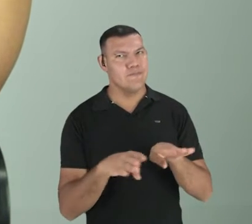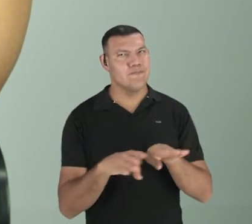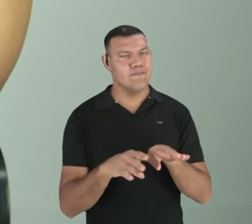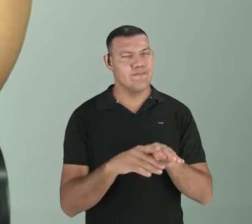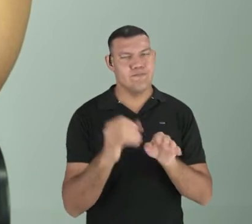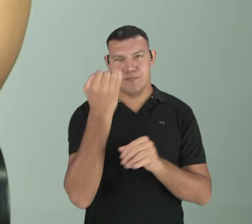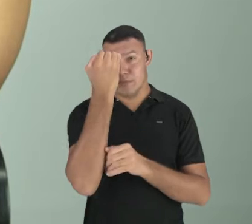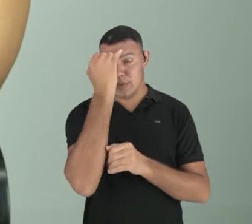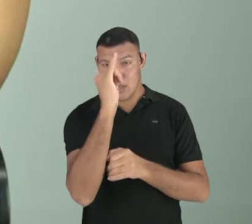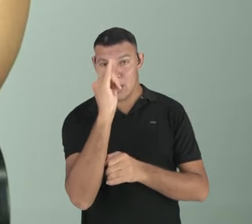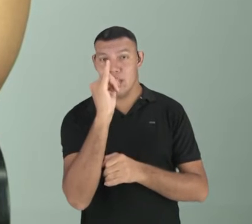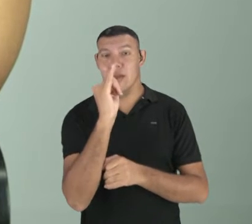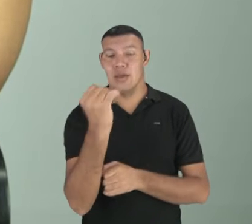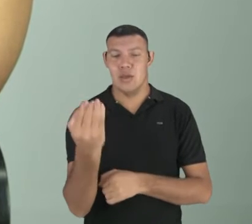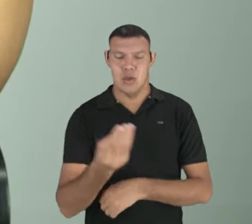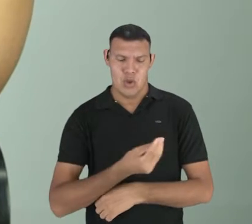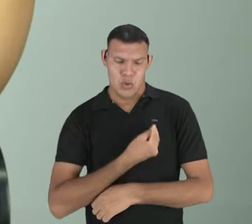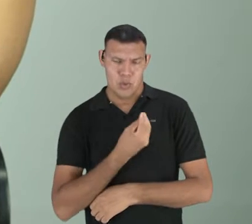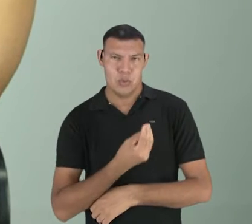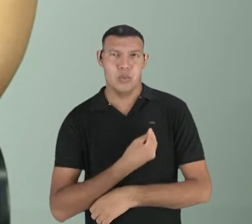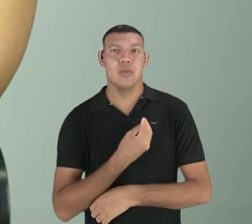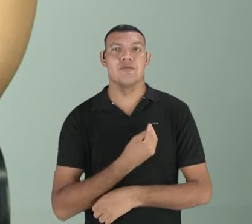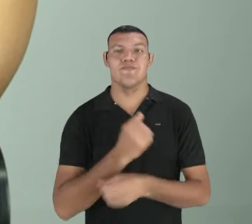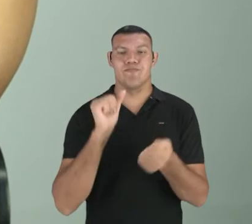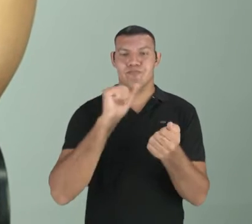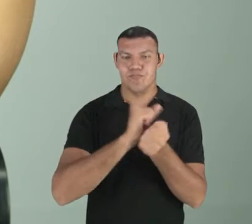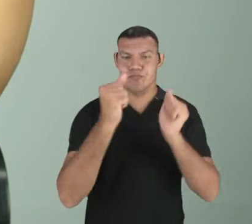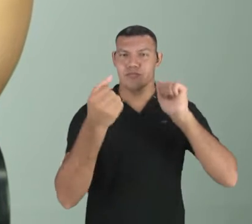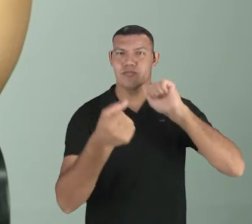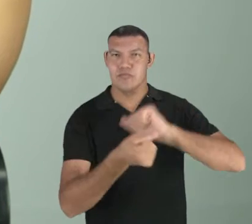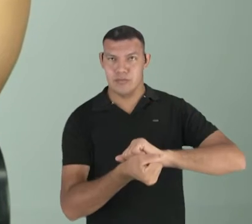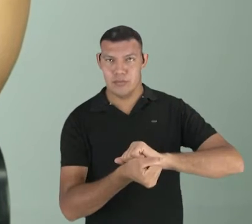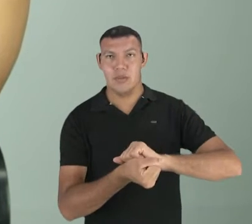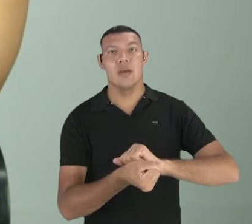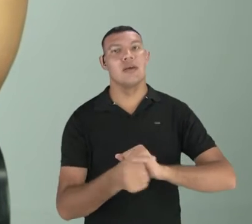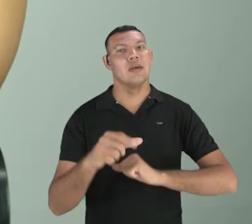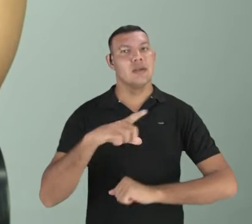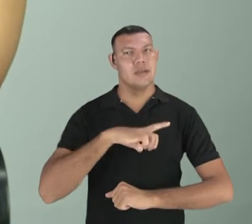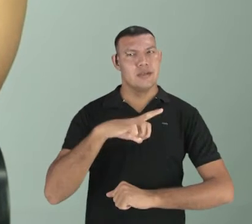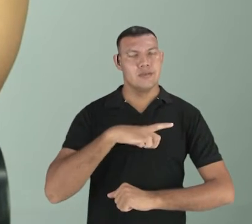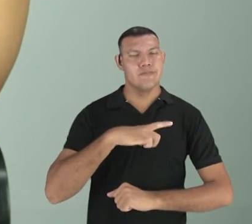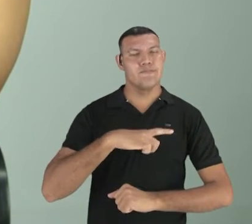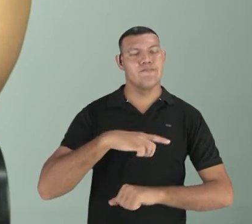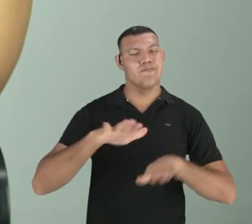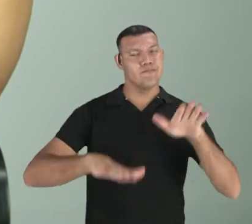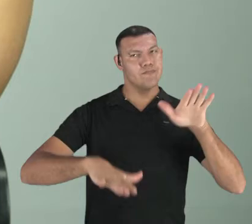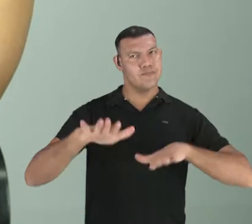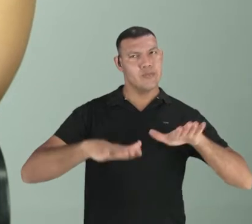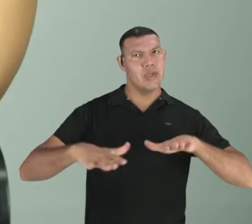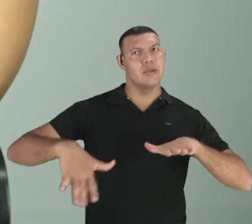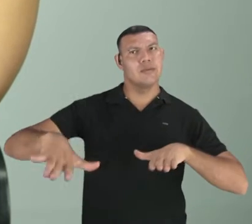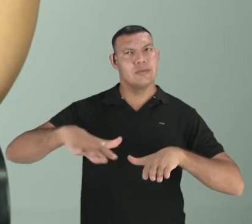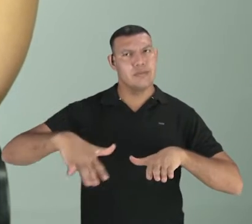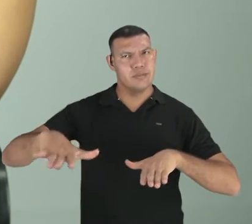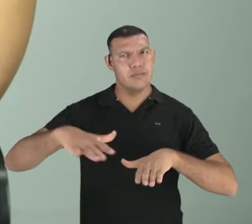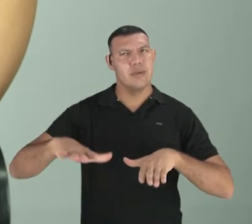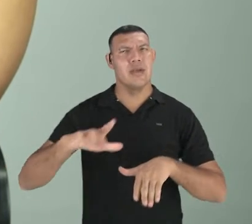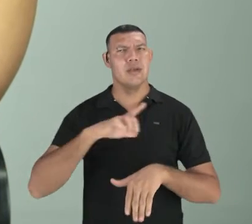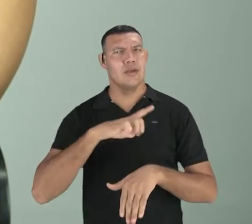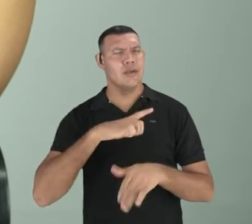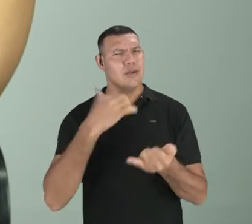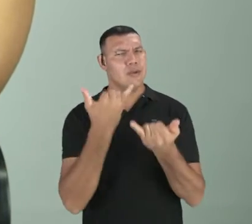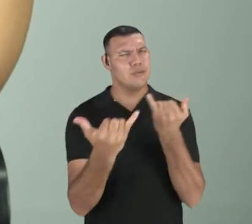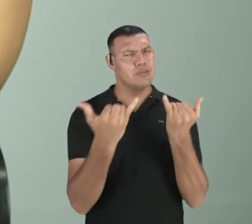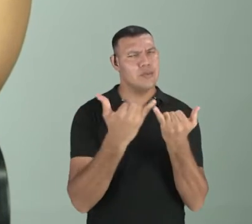esses organismos eles sofriam adaptações dependendo do seu ambiente e que existiam